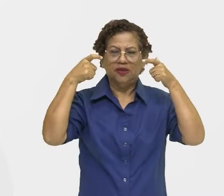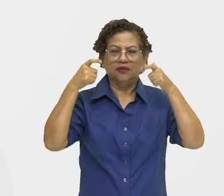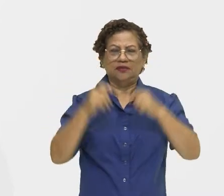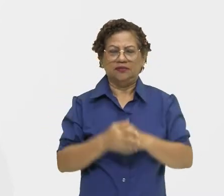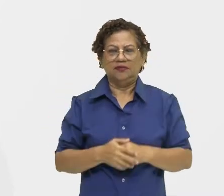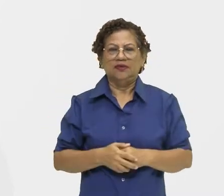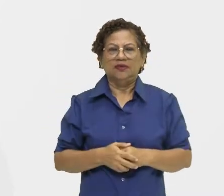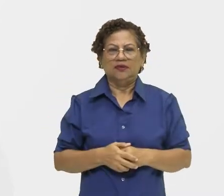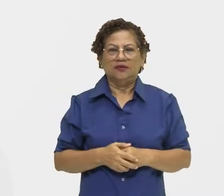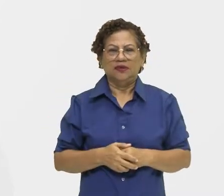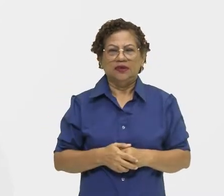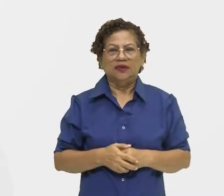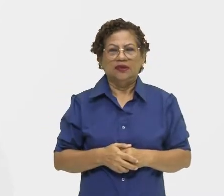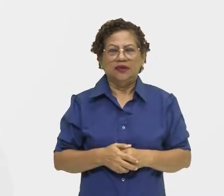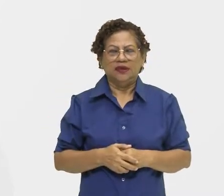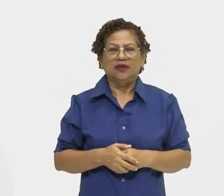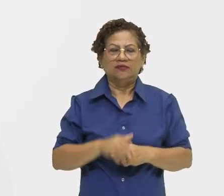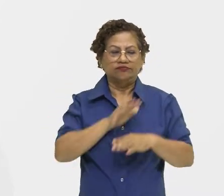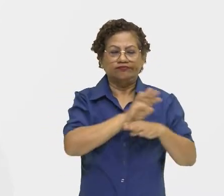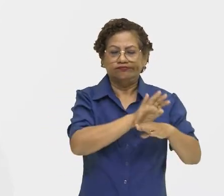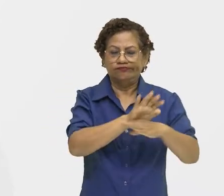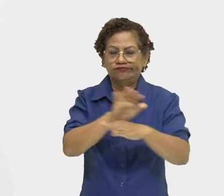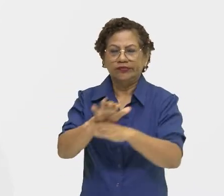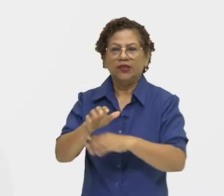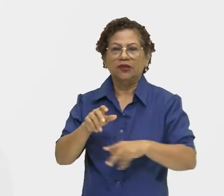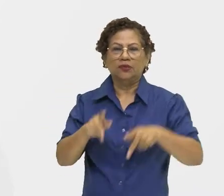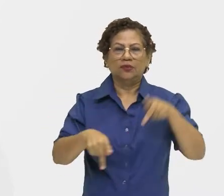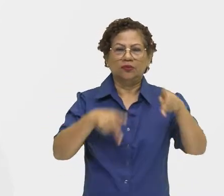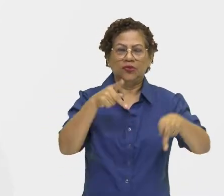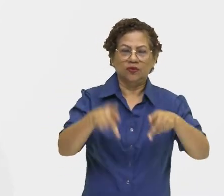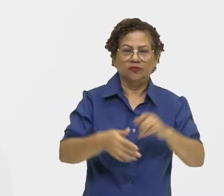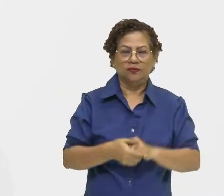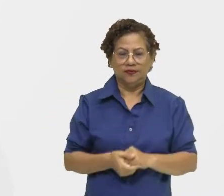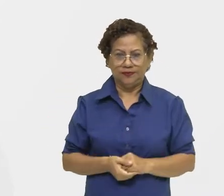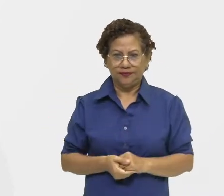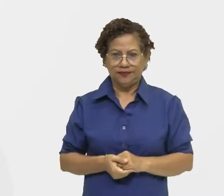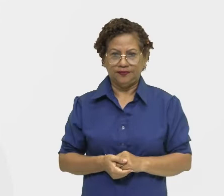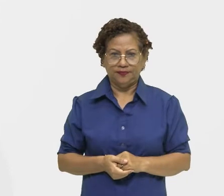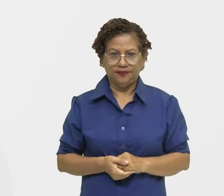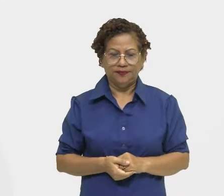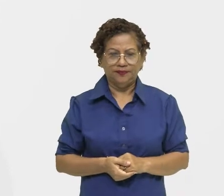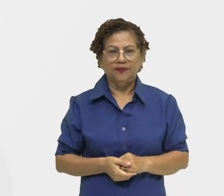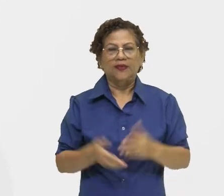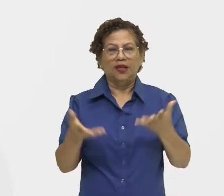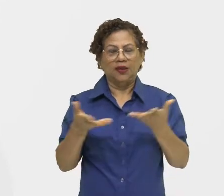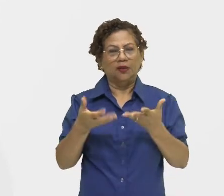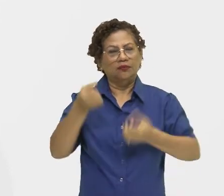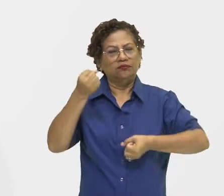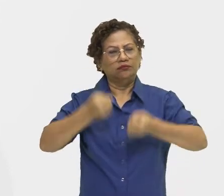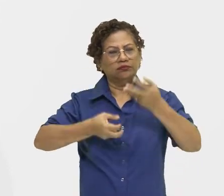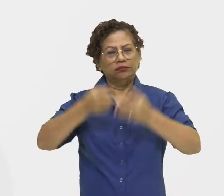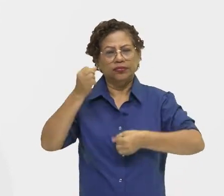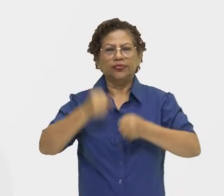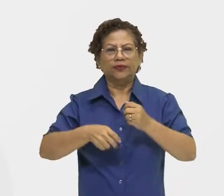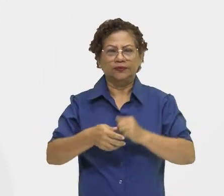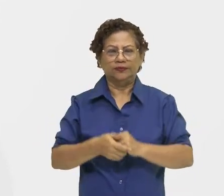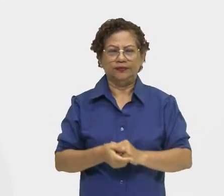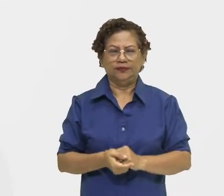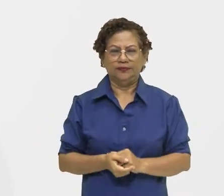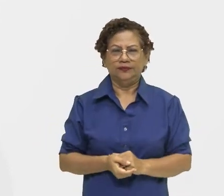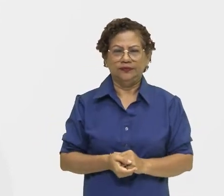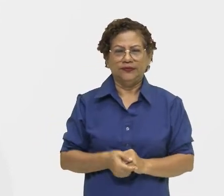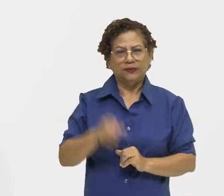ao bem-estar do povo. Saímos da religião, chegamos agora na razão,